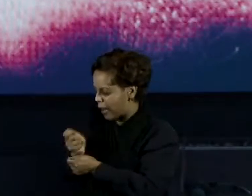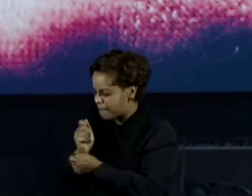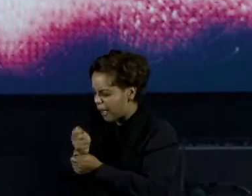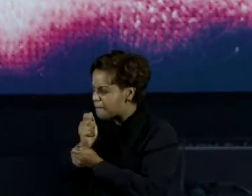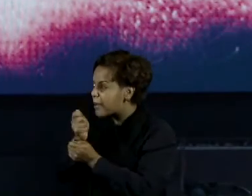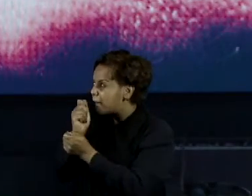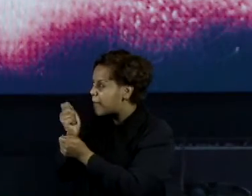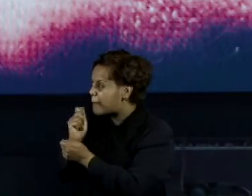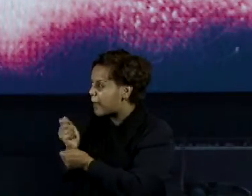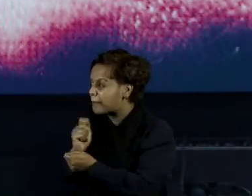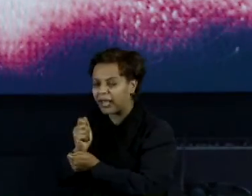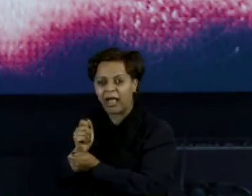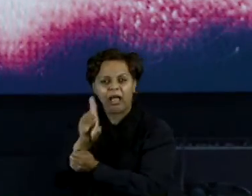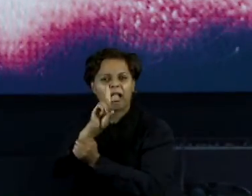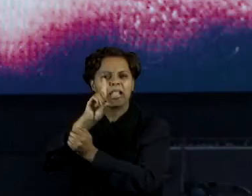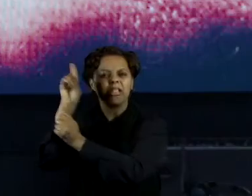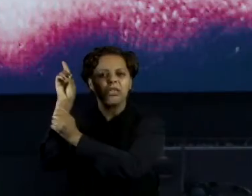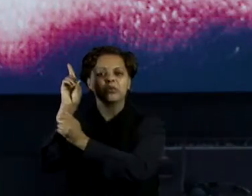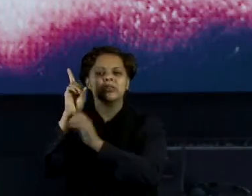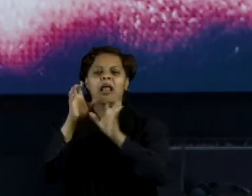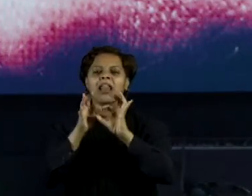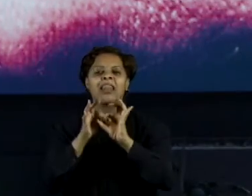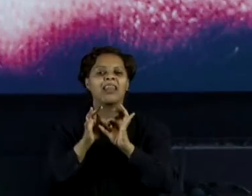Ele quer libertar